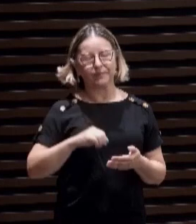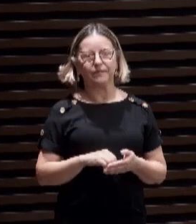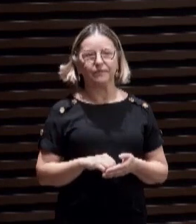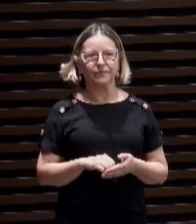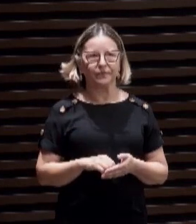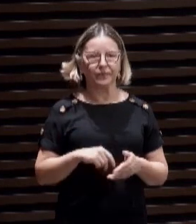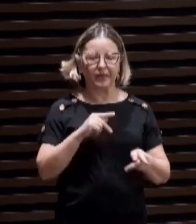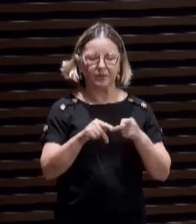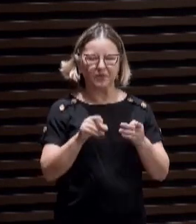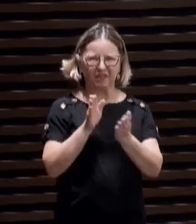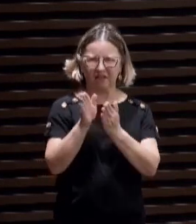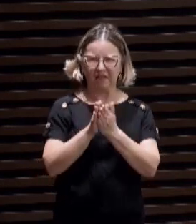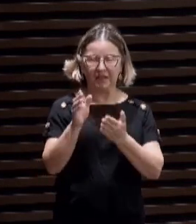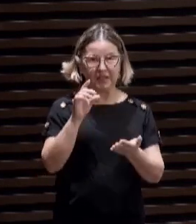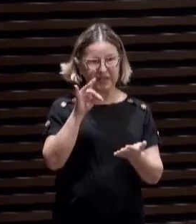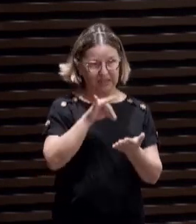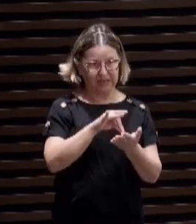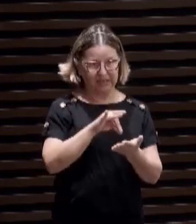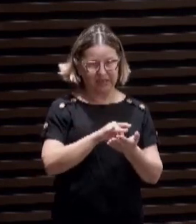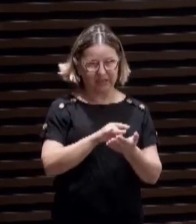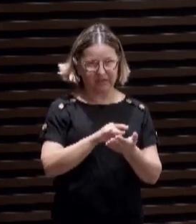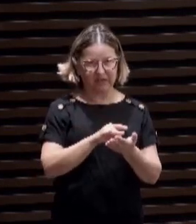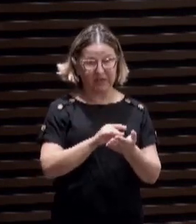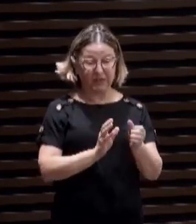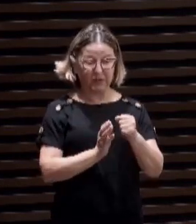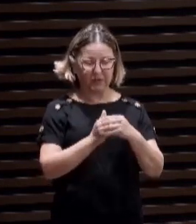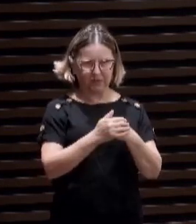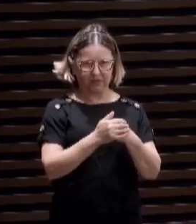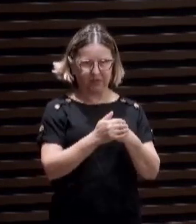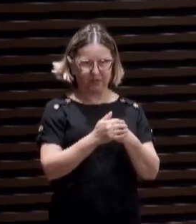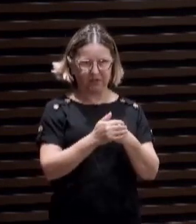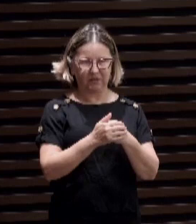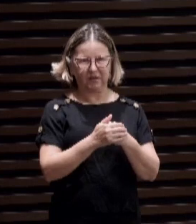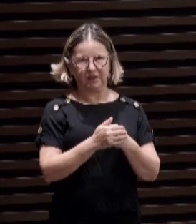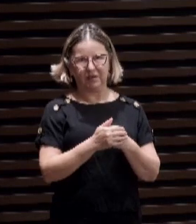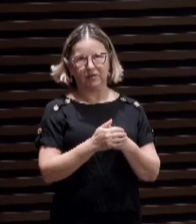da realidade e se refugiando em um berço de ilusão.